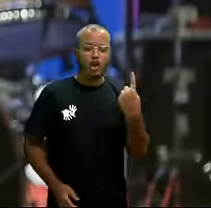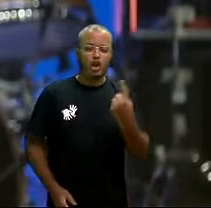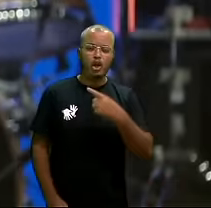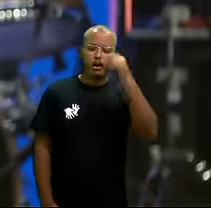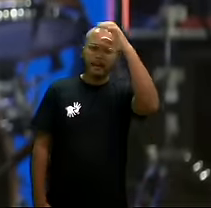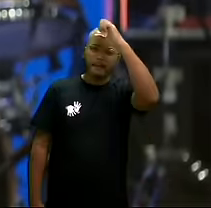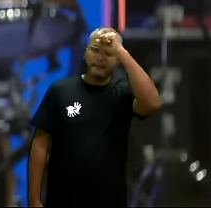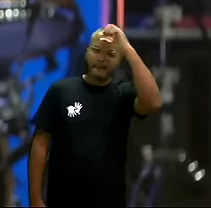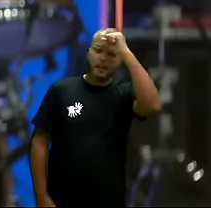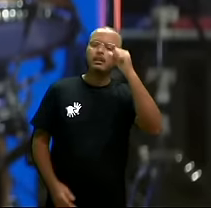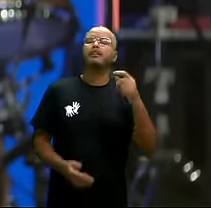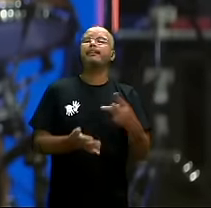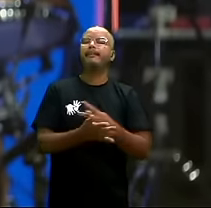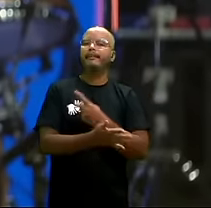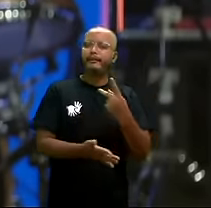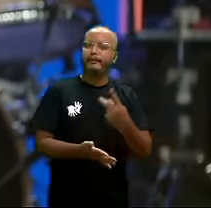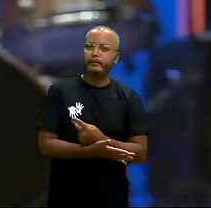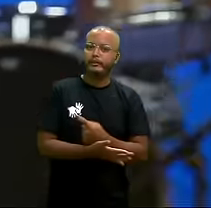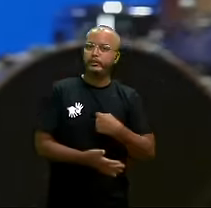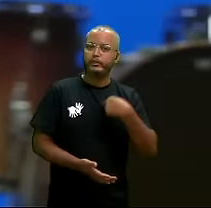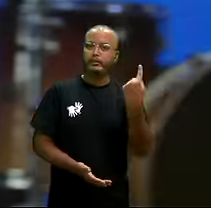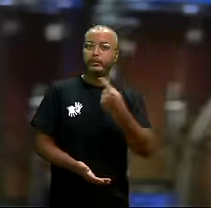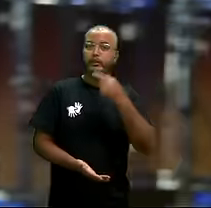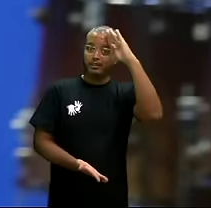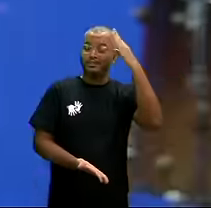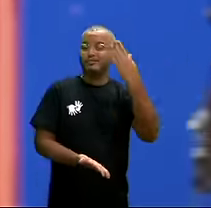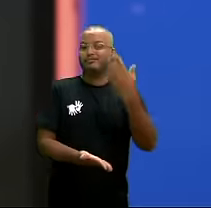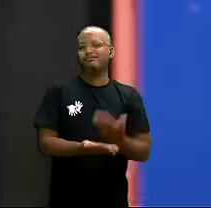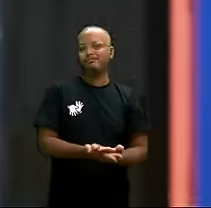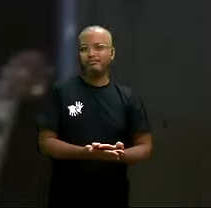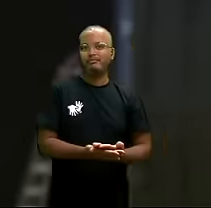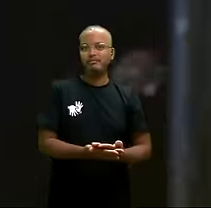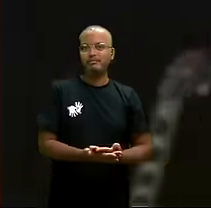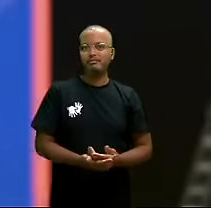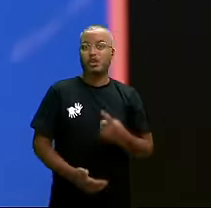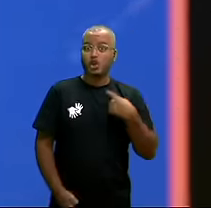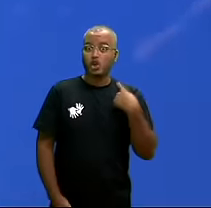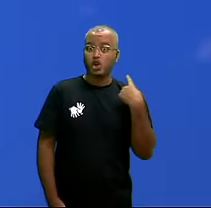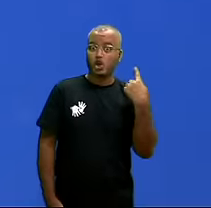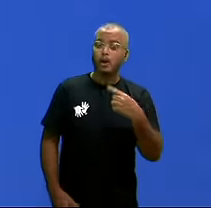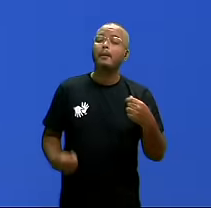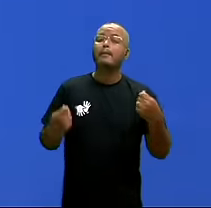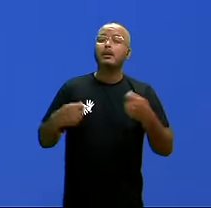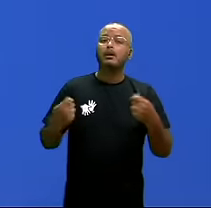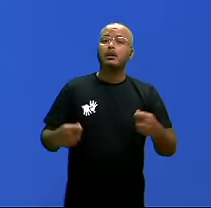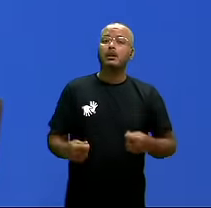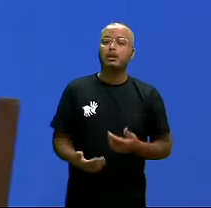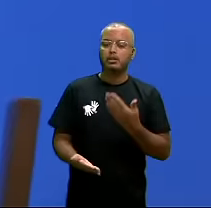crescer, estudar e se preparar. Olha o silêncio da morte, nenhum aplauso, tá vendo?